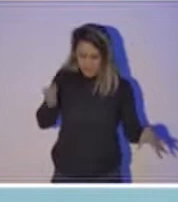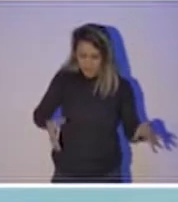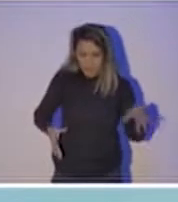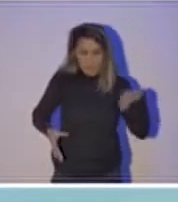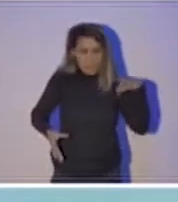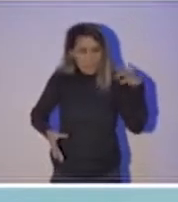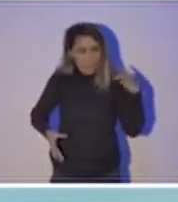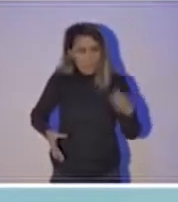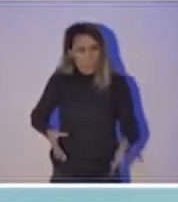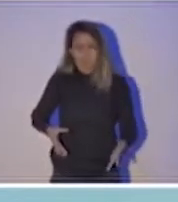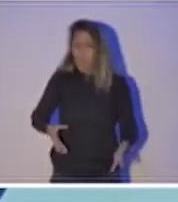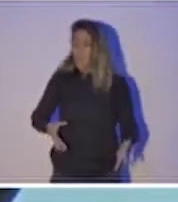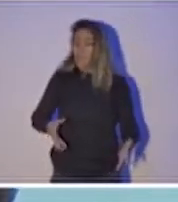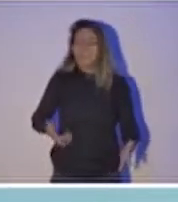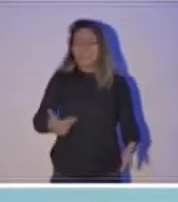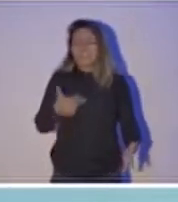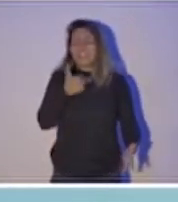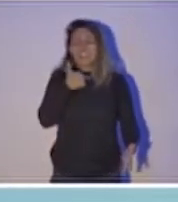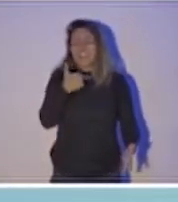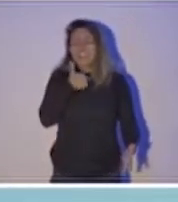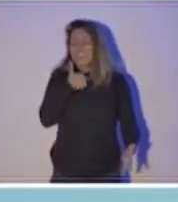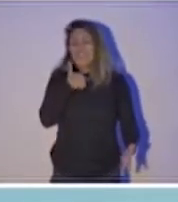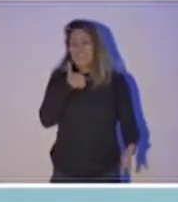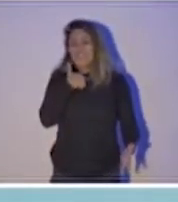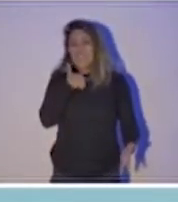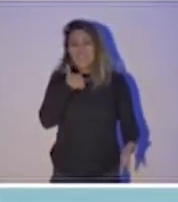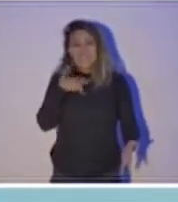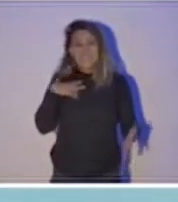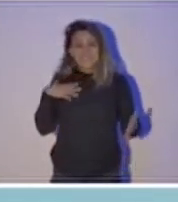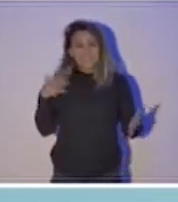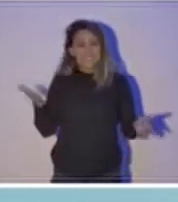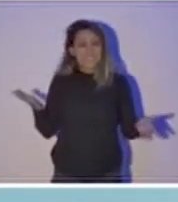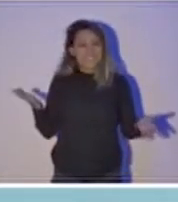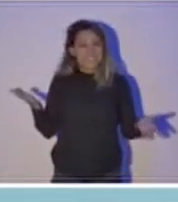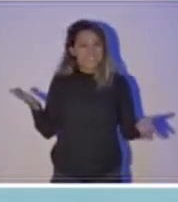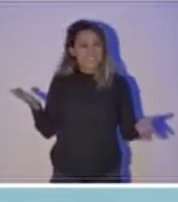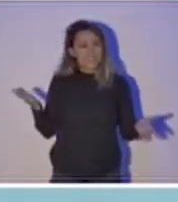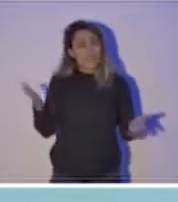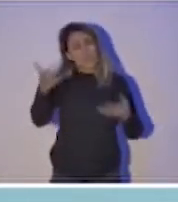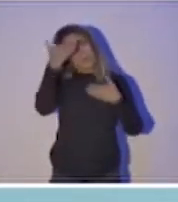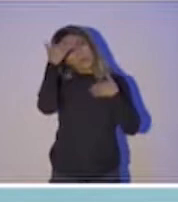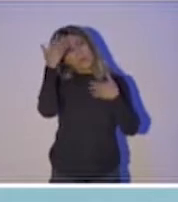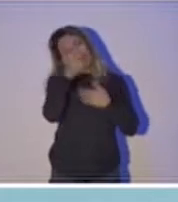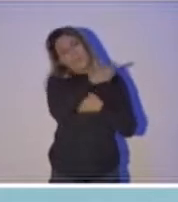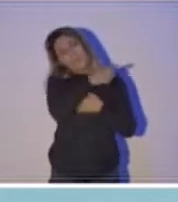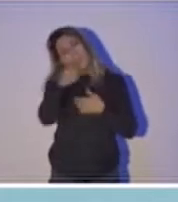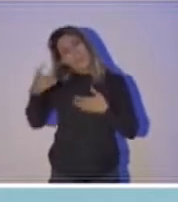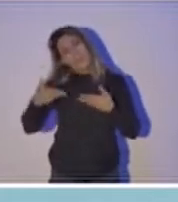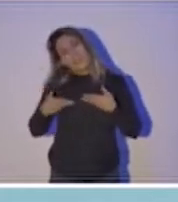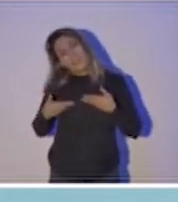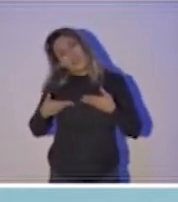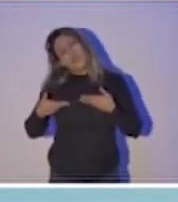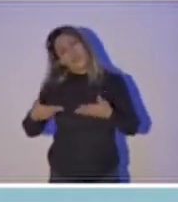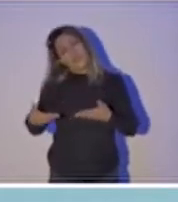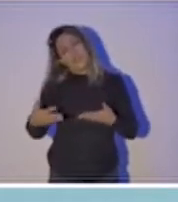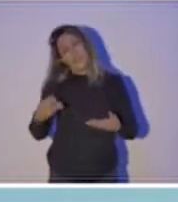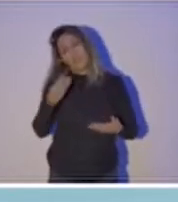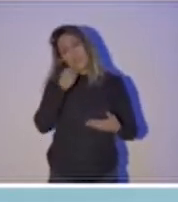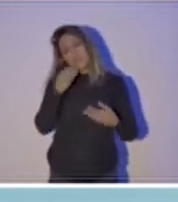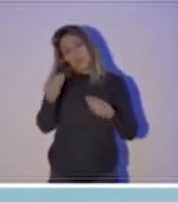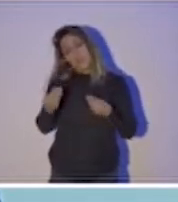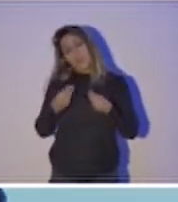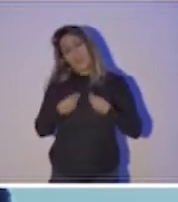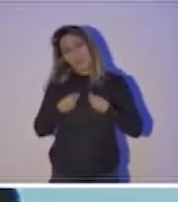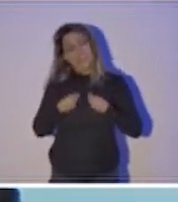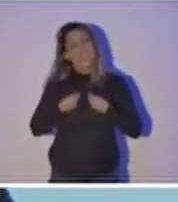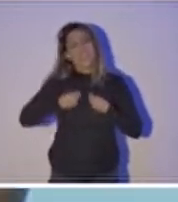e isso é inconcebível. Muito obrigado pela oportunidade, pelo convite da Fundação, pela